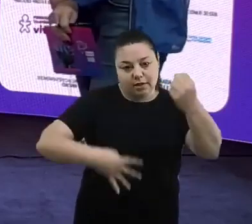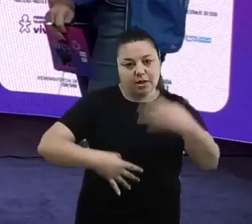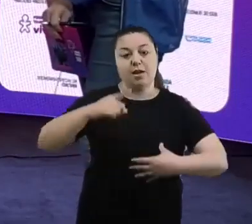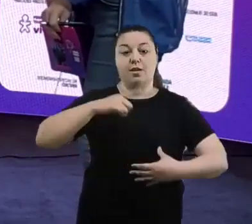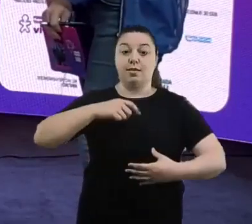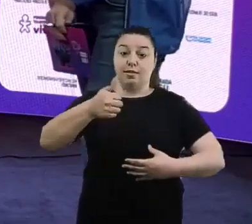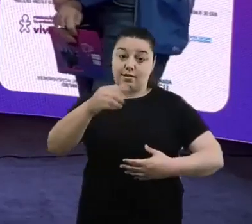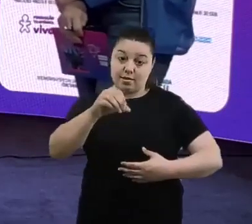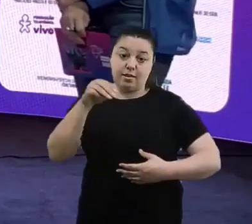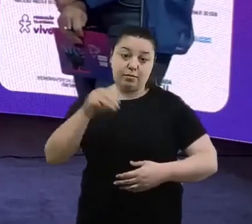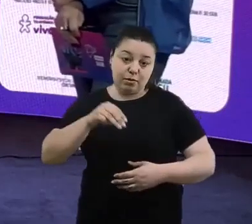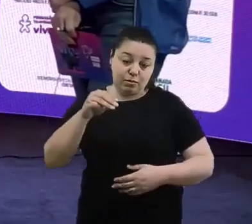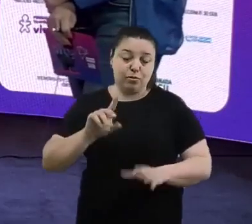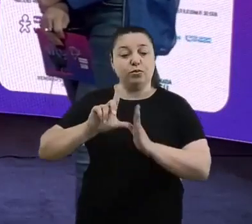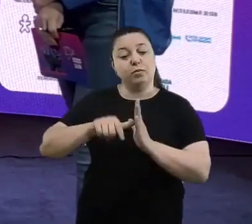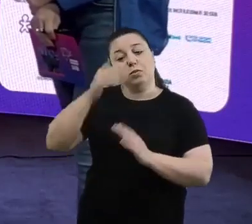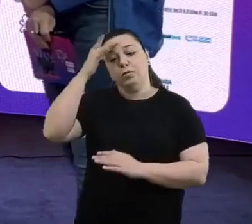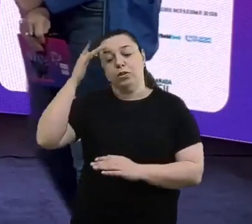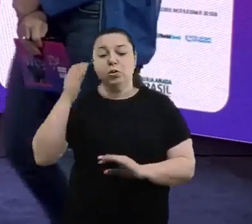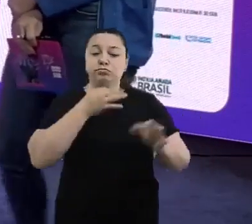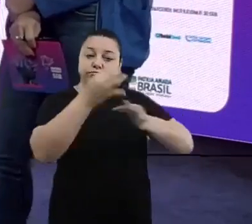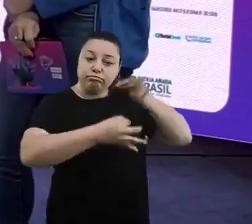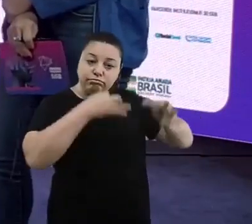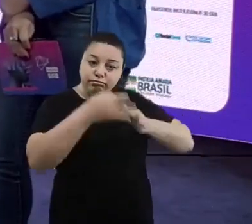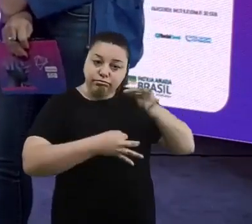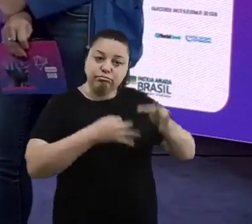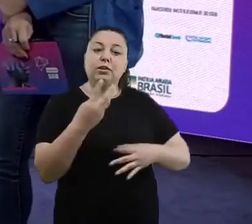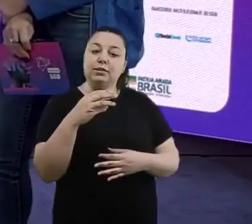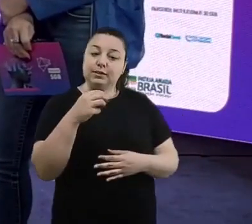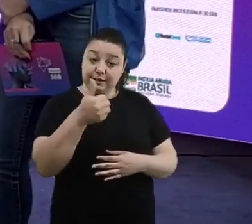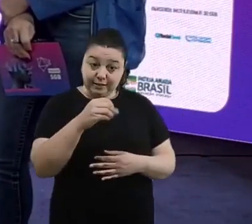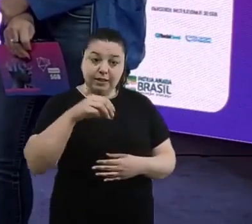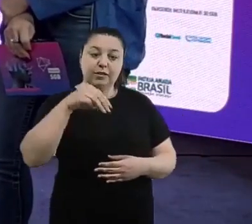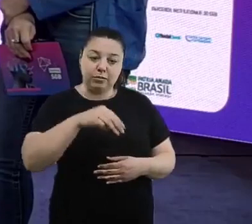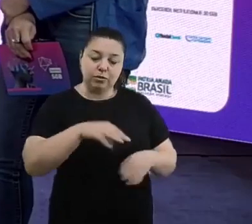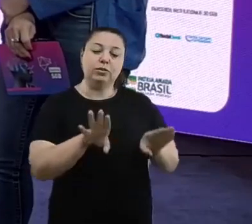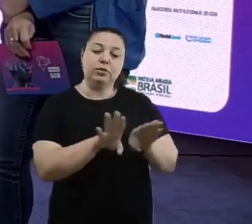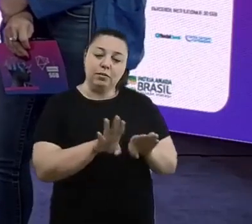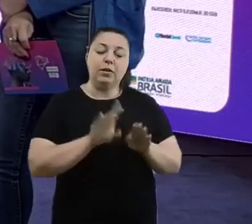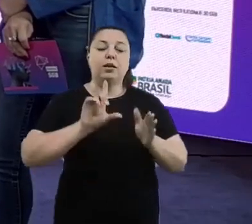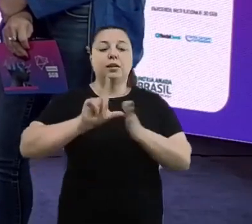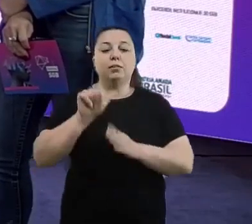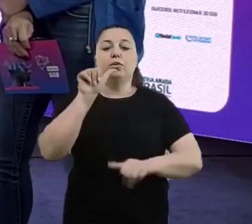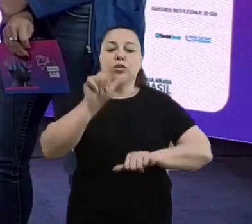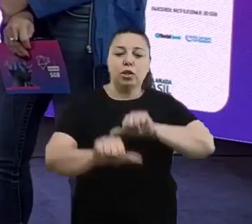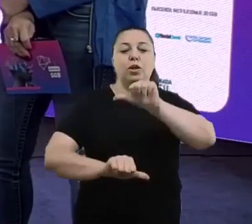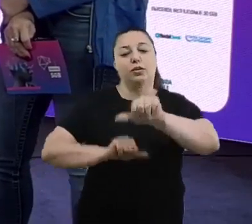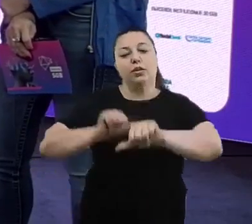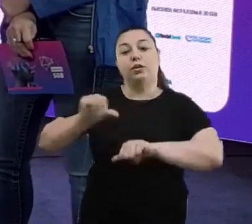10 minutos também. E aí a gente passa para outra secretaria e assim vamos fazer 5 vezes, tá bom?